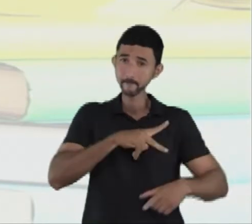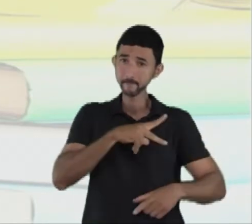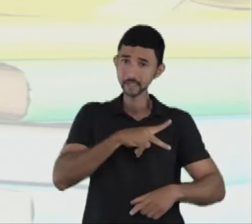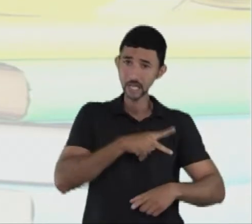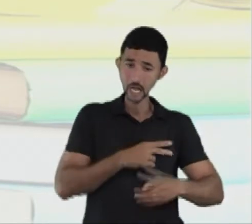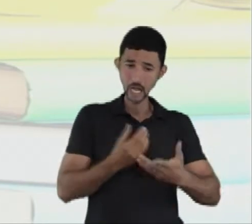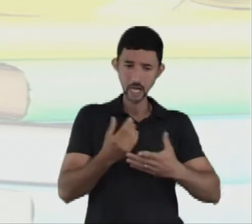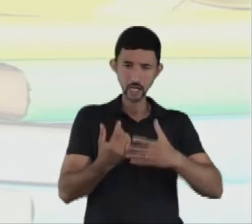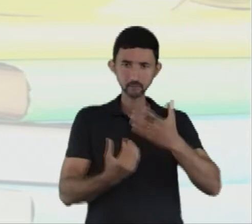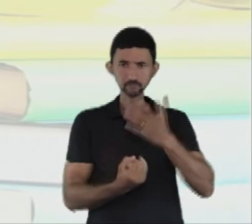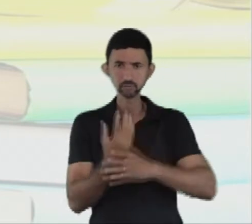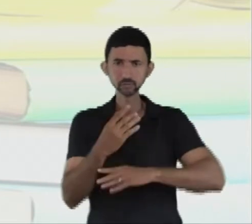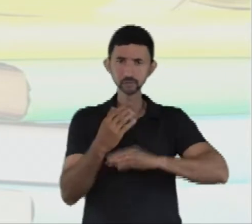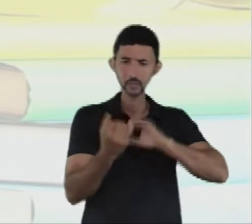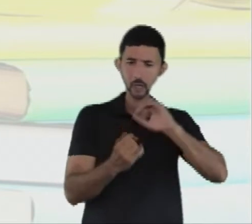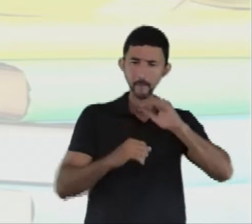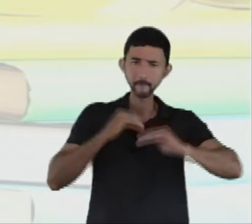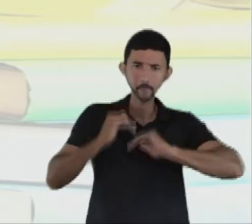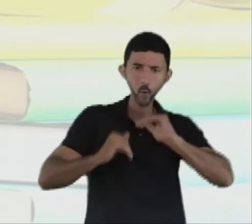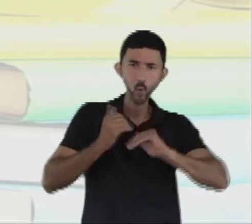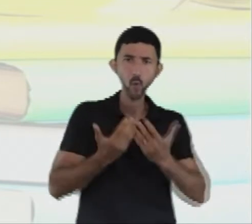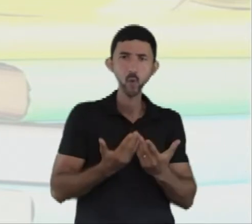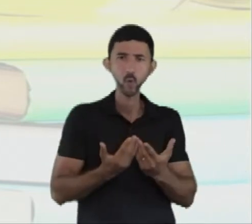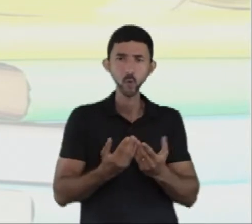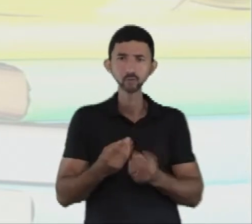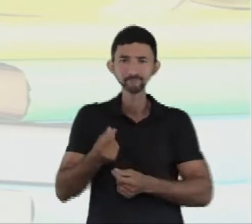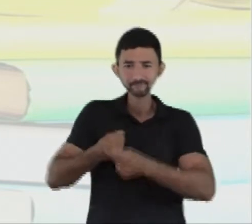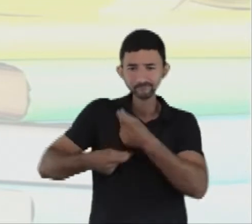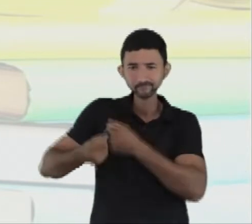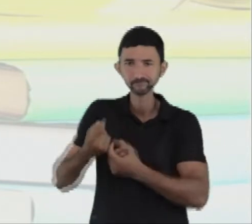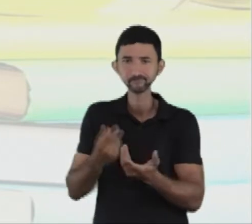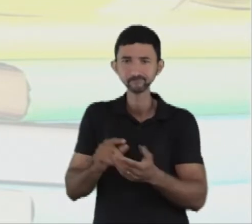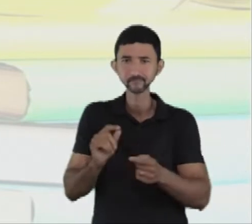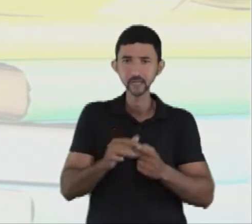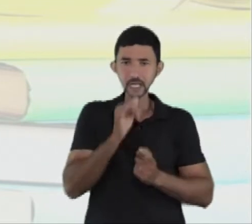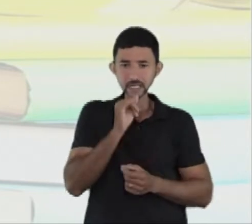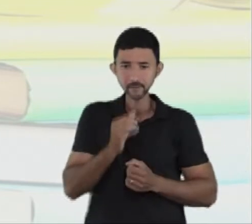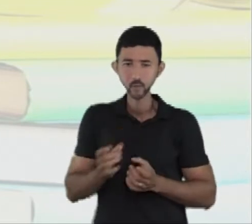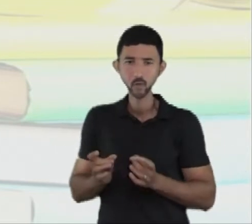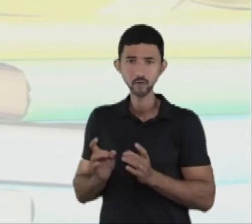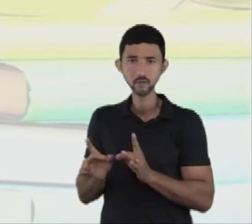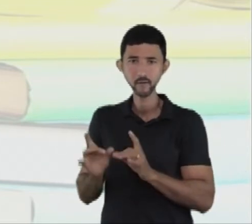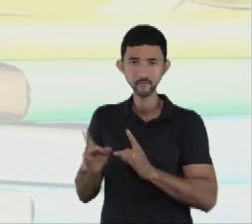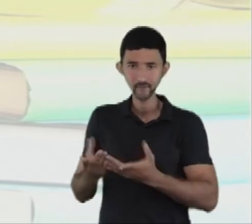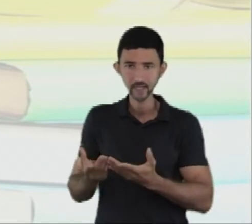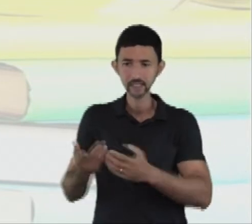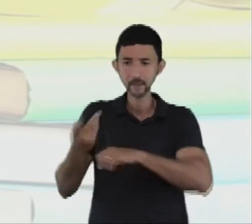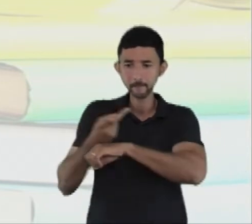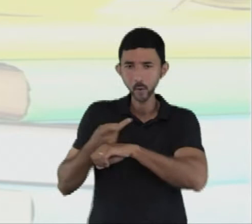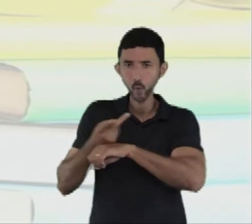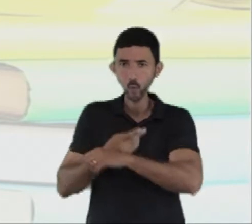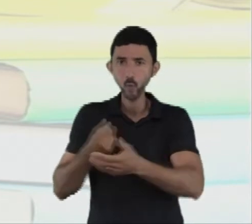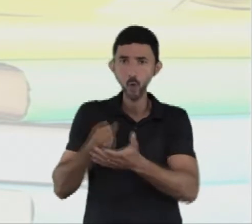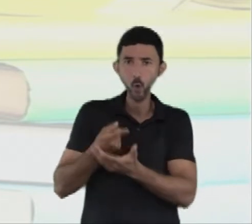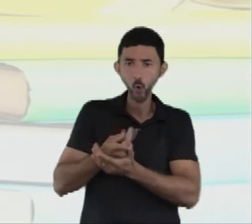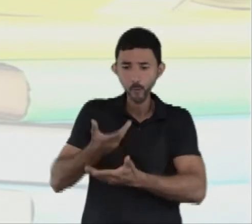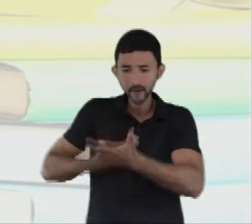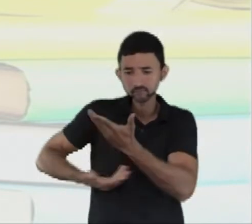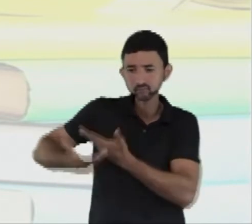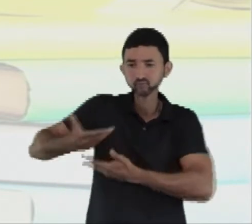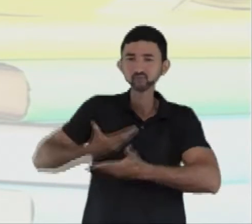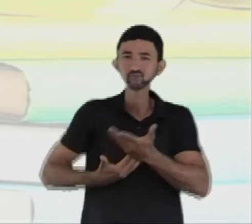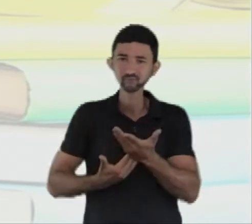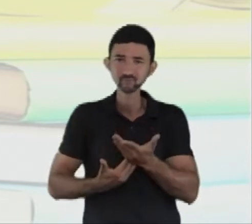meios de produção, economia de mercado, ou seja, nós temos a oferta, nós temos a procura, regulando,